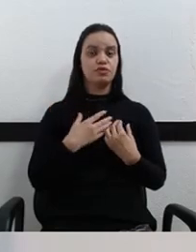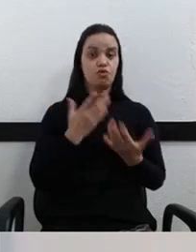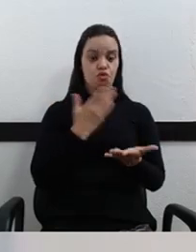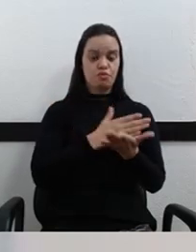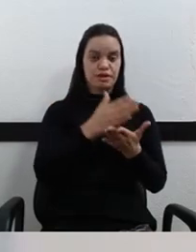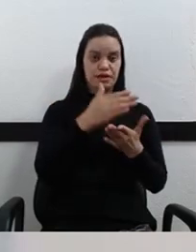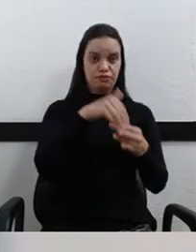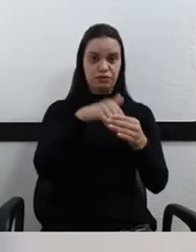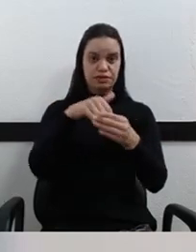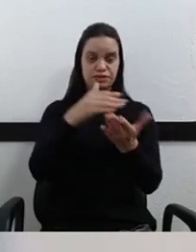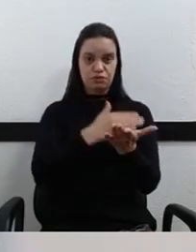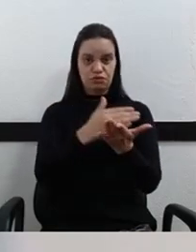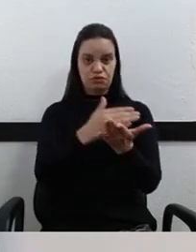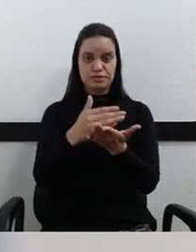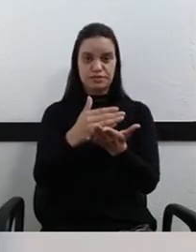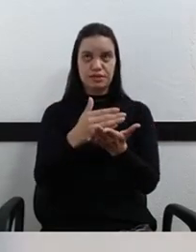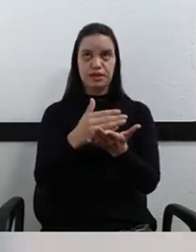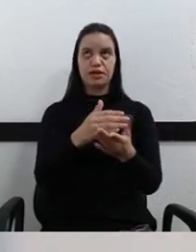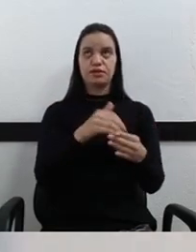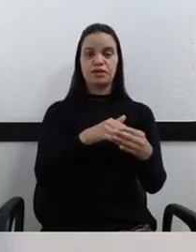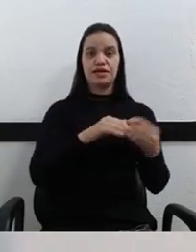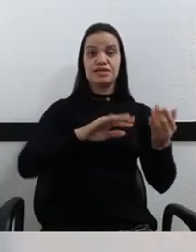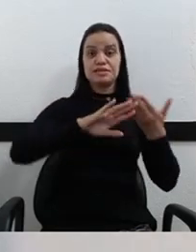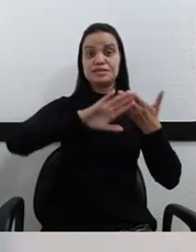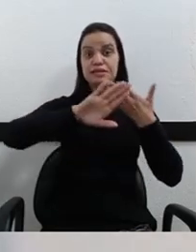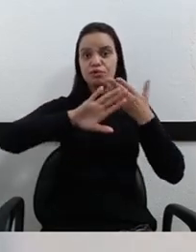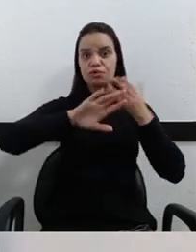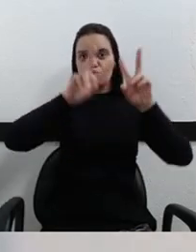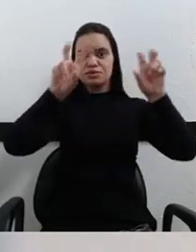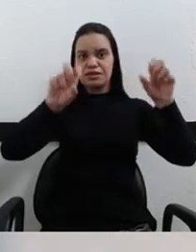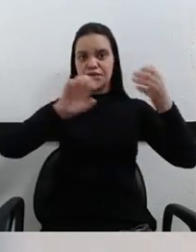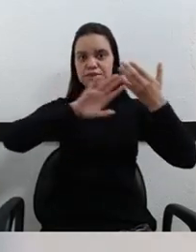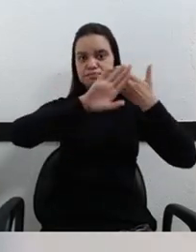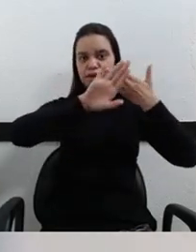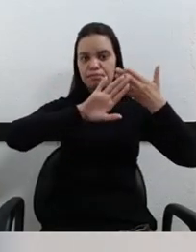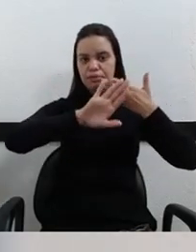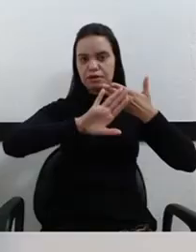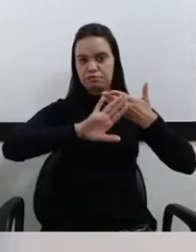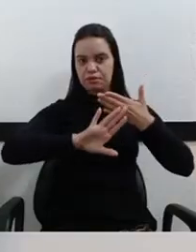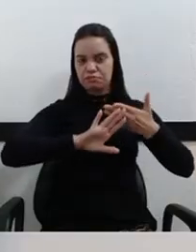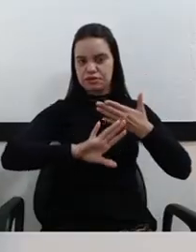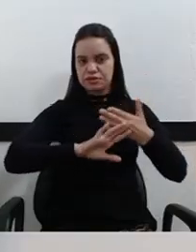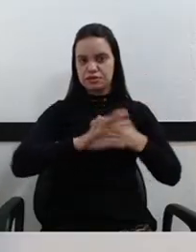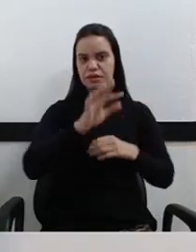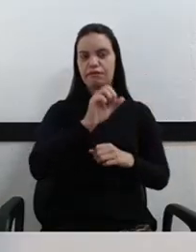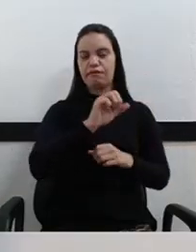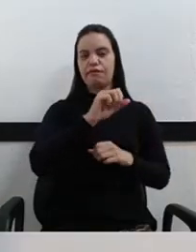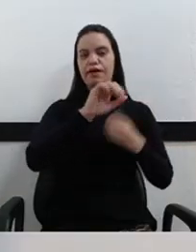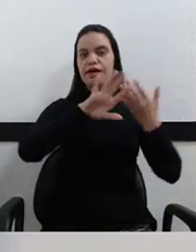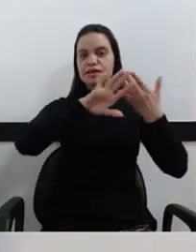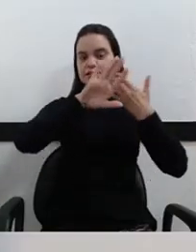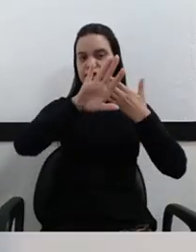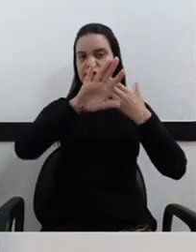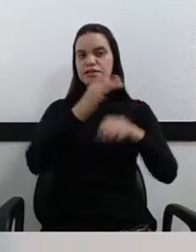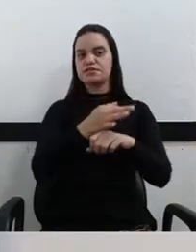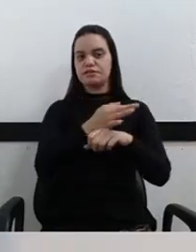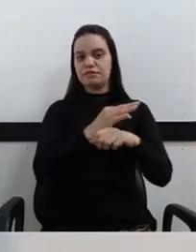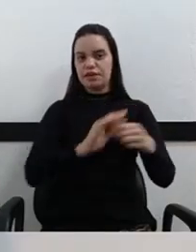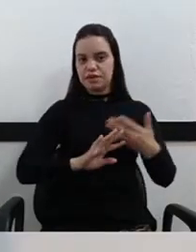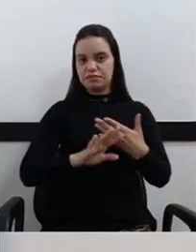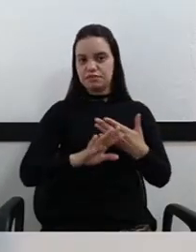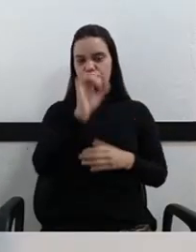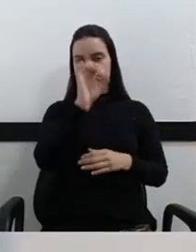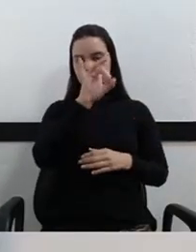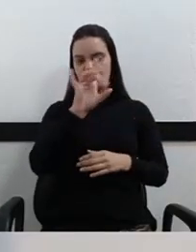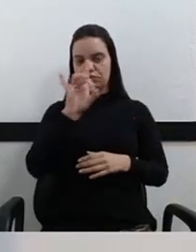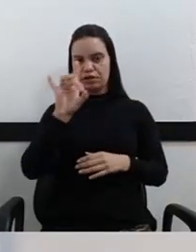votação, a gente encaminhasse a votação separando as coisas, né, licença-prêmio, férias e compensações. E aí